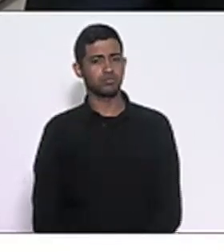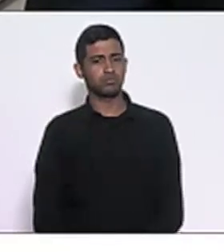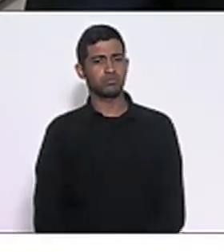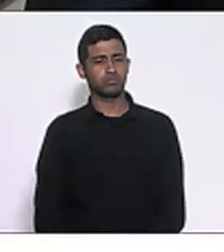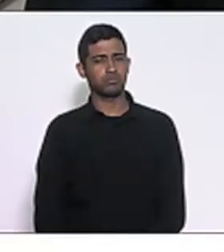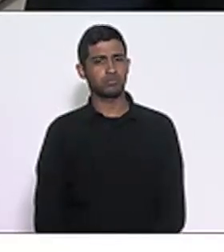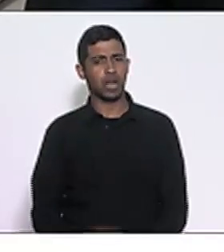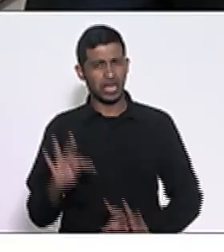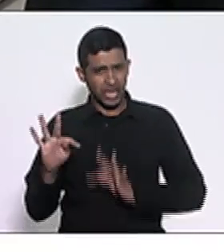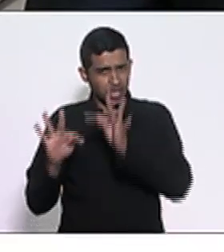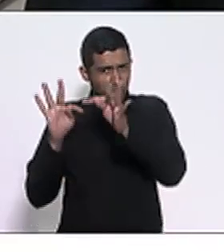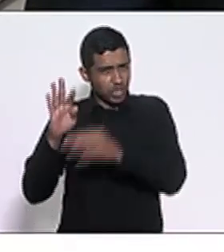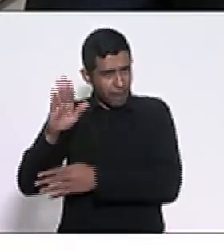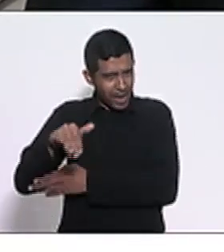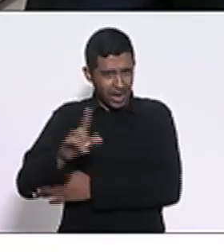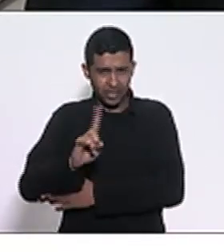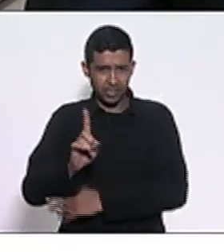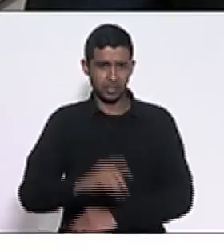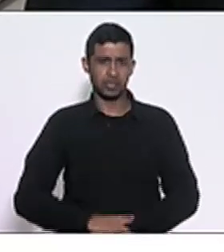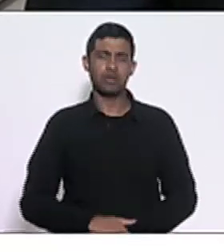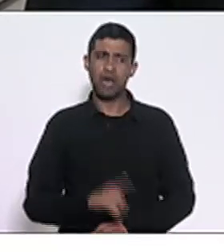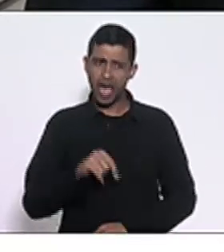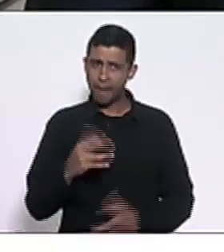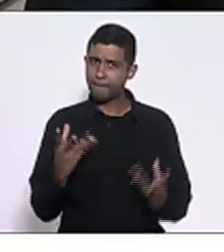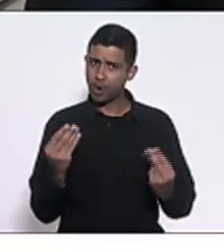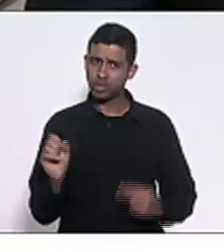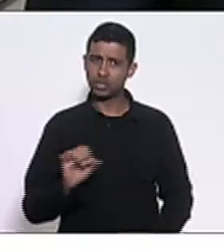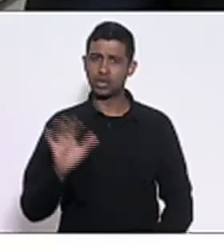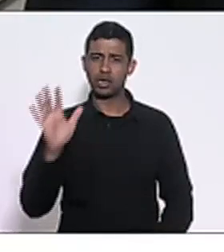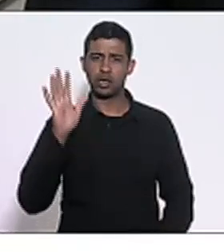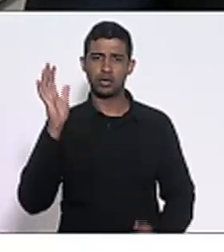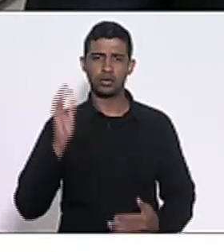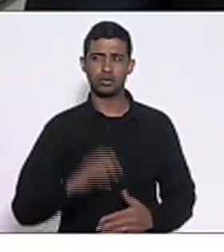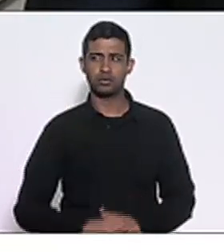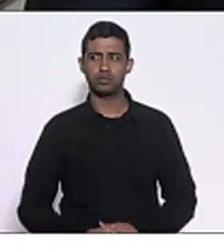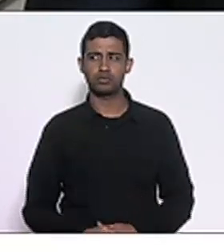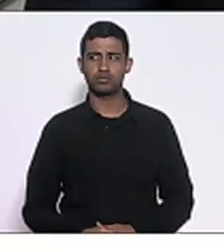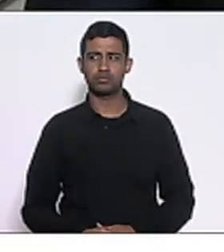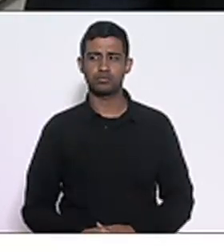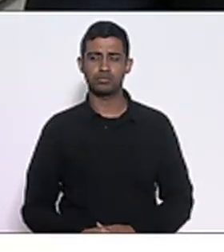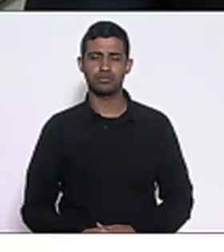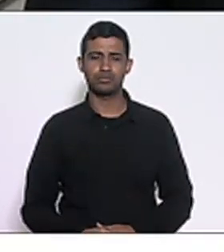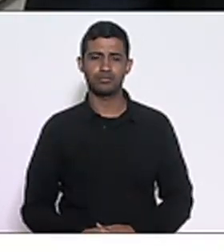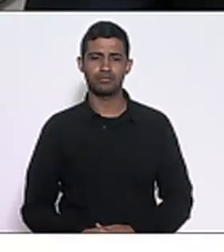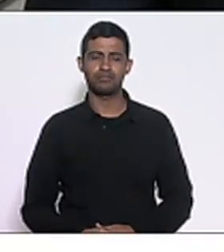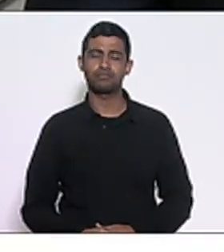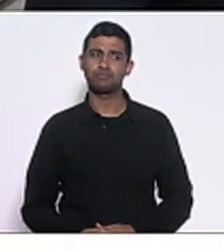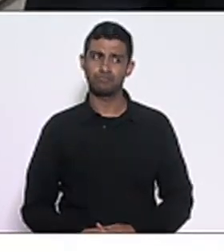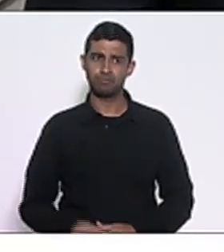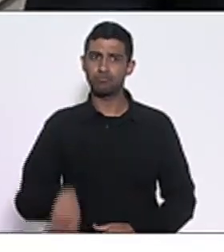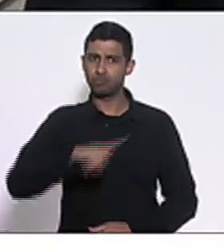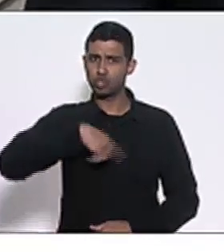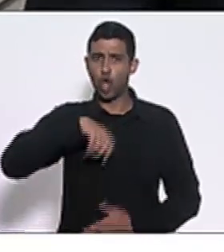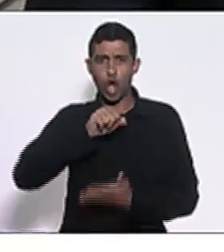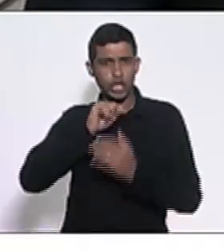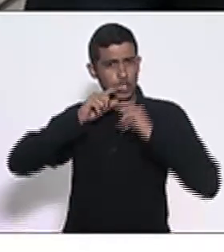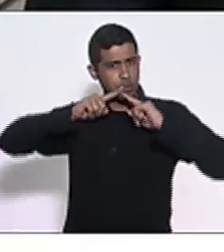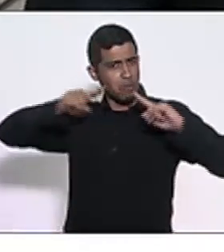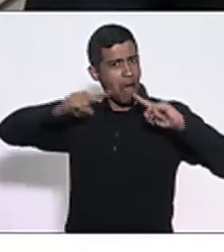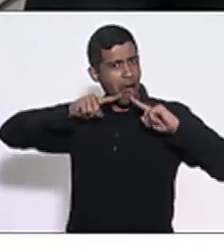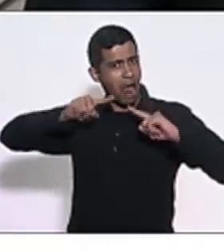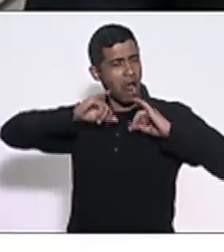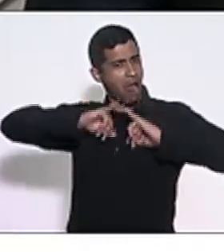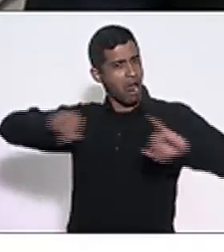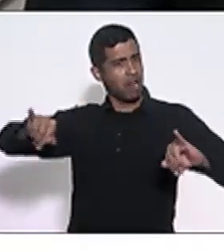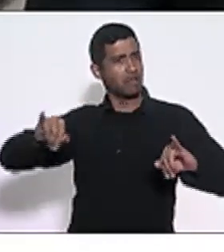tecnologia não é barata. Ela é muito cara. E nós, inclusive, denunciamos achando que essa pulverização